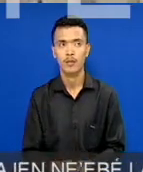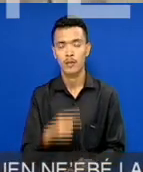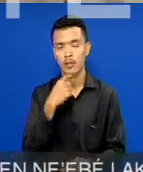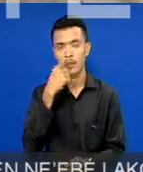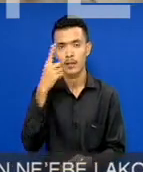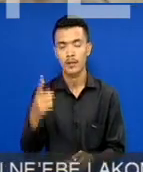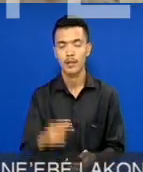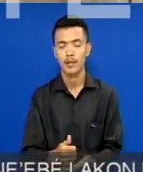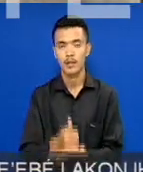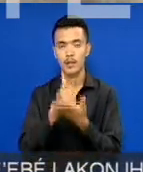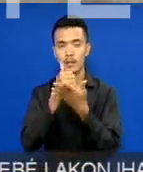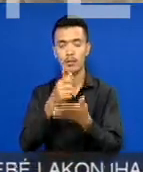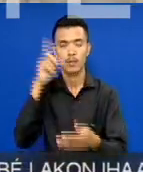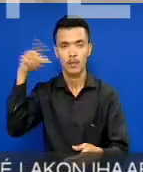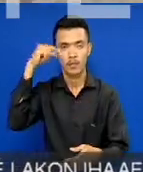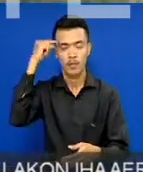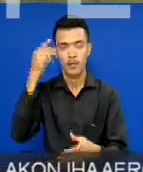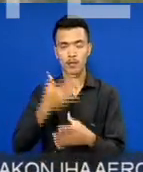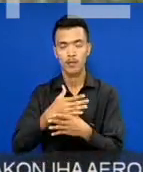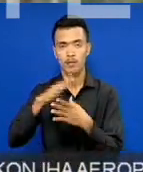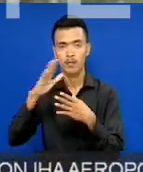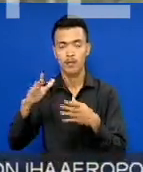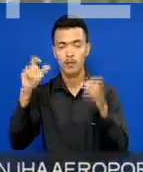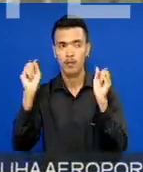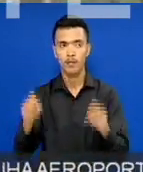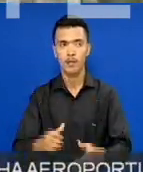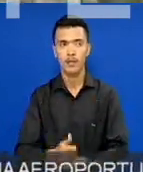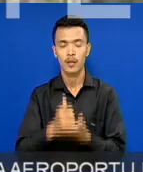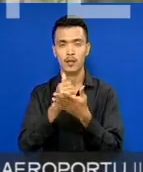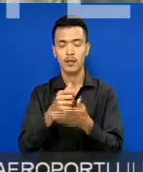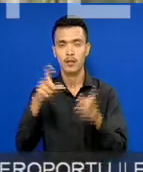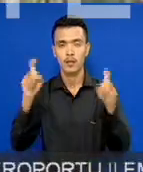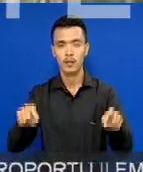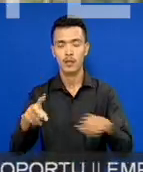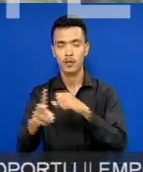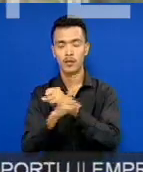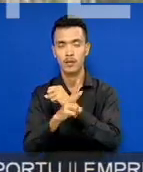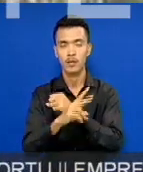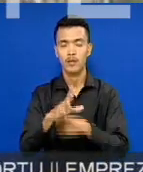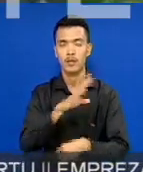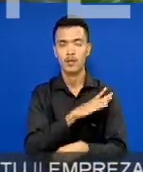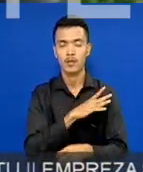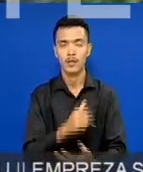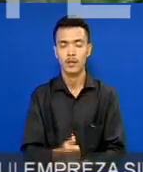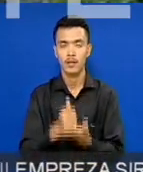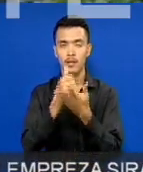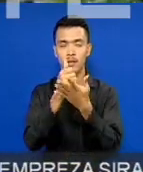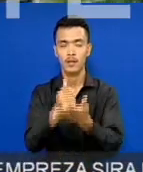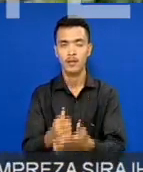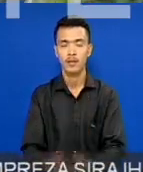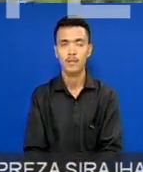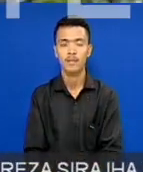Sateten, apoio nebe governo distribui. Beleak manes já de vítima siranian, rodihem apoio